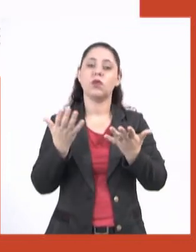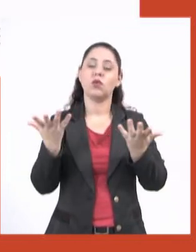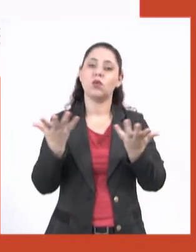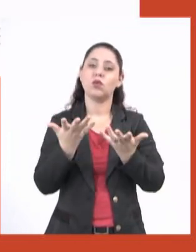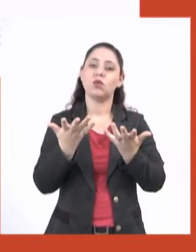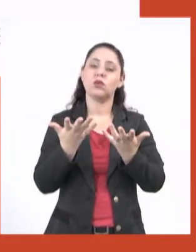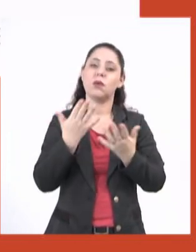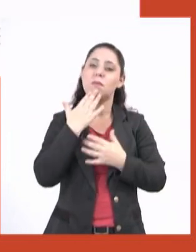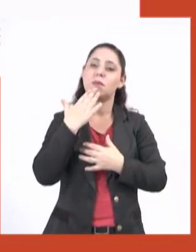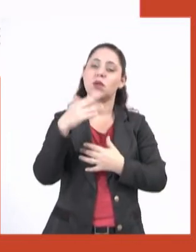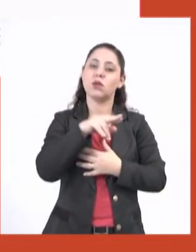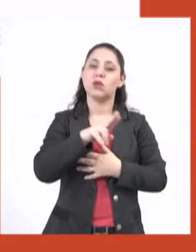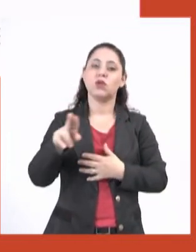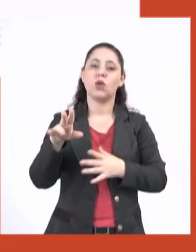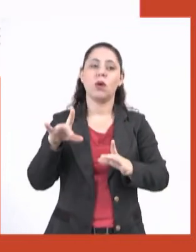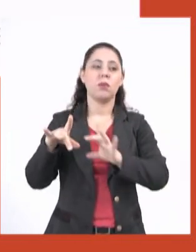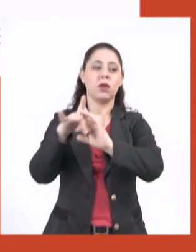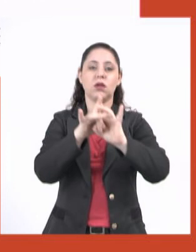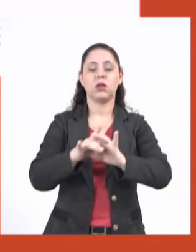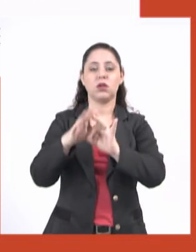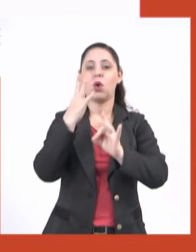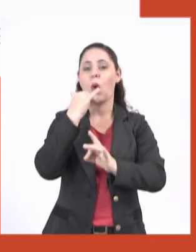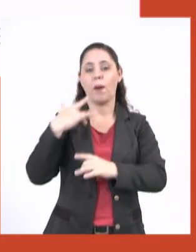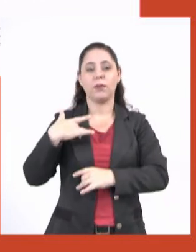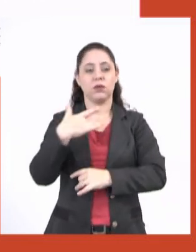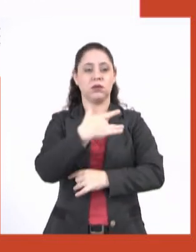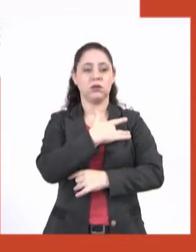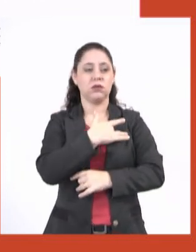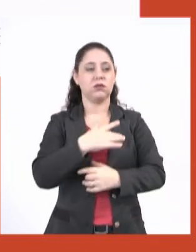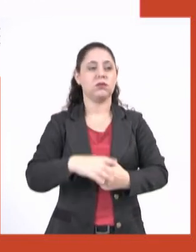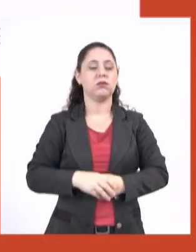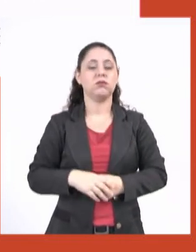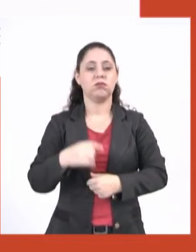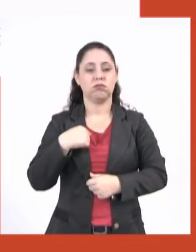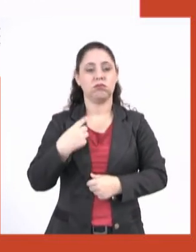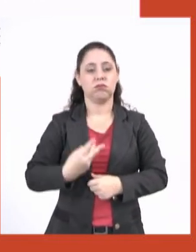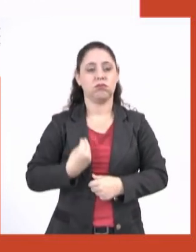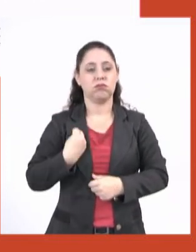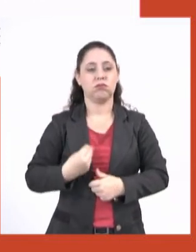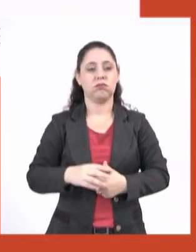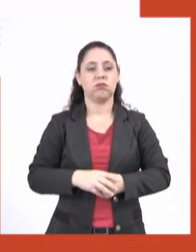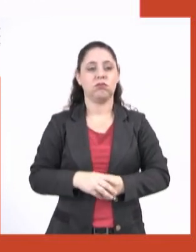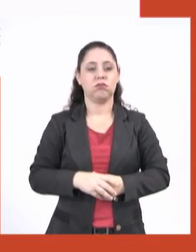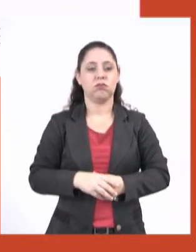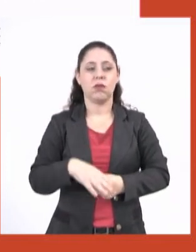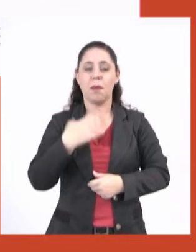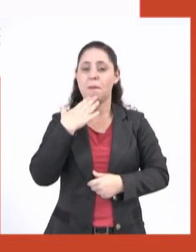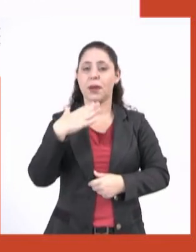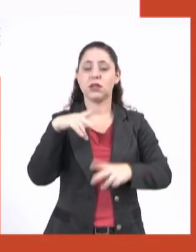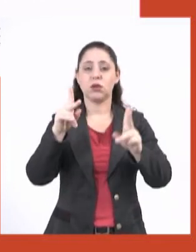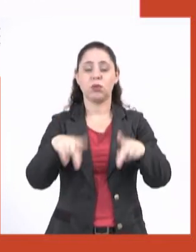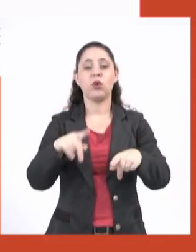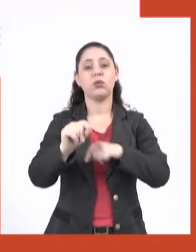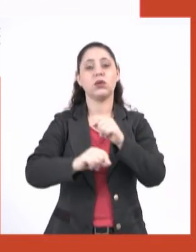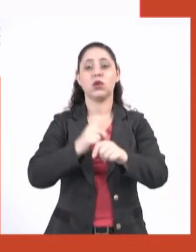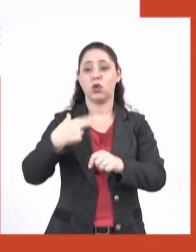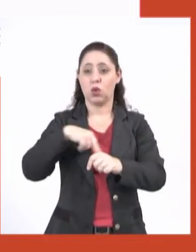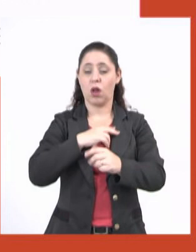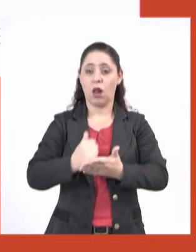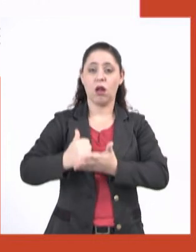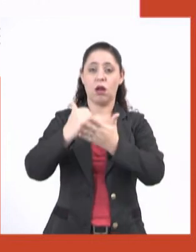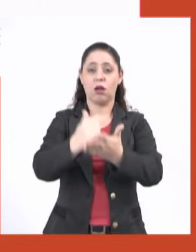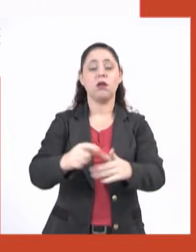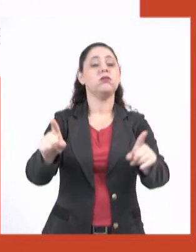nosso pedido em nome da Aliança pela Alimentação Saudável, que eu sou membro, a nossa petição pública para que a gente leve